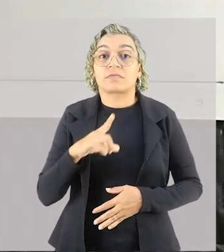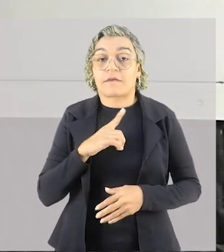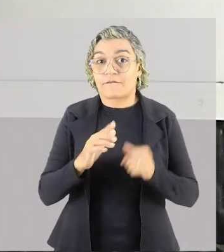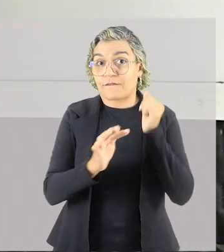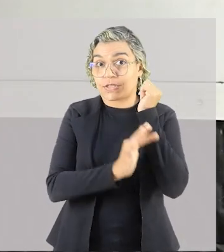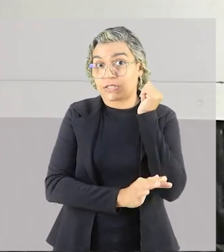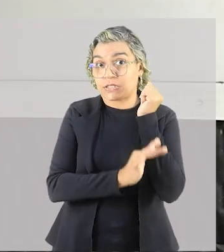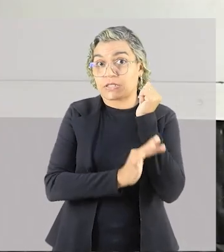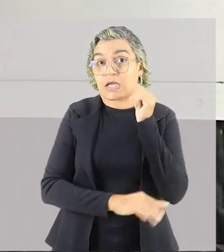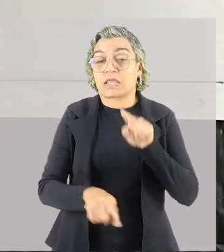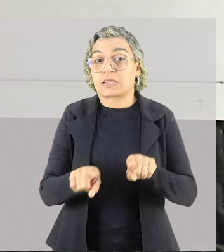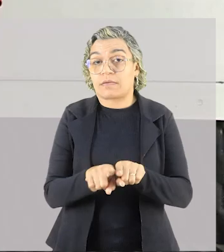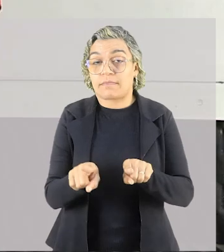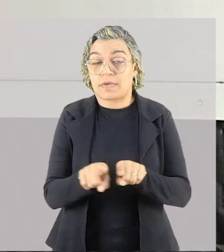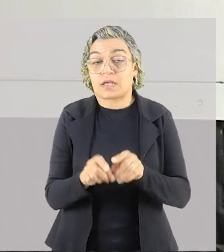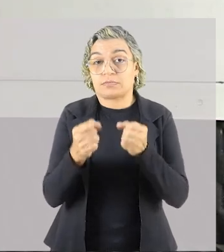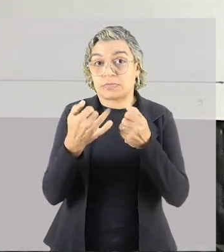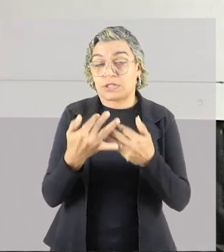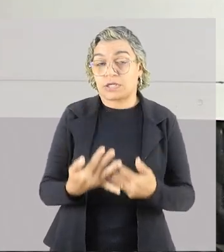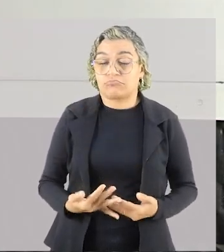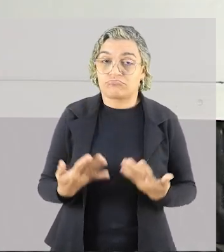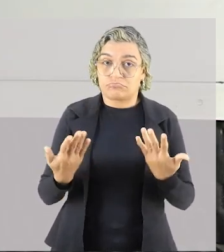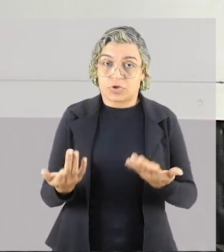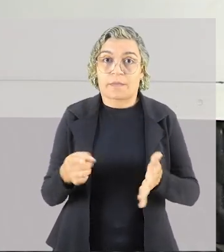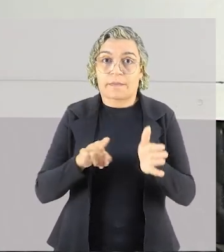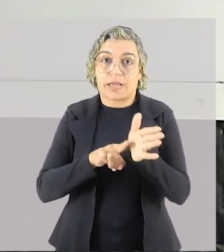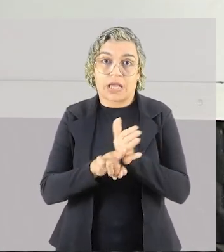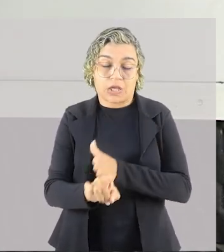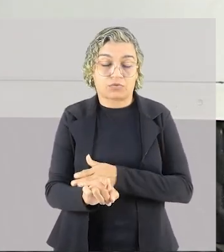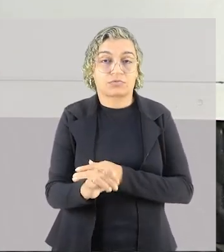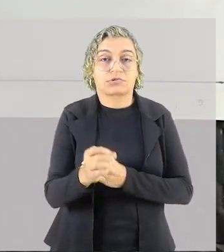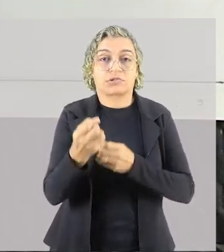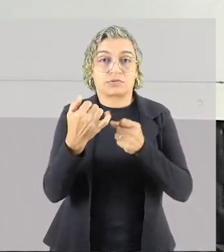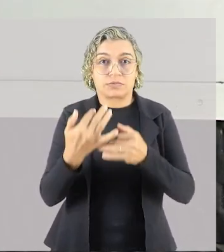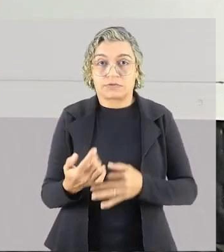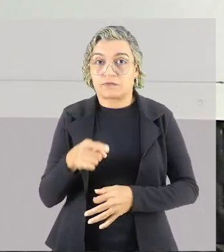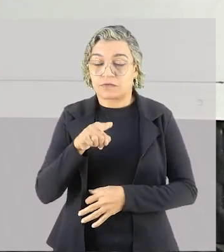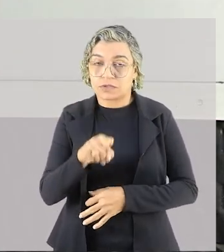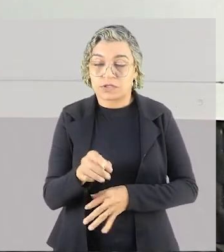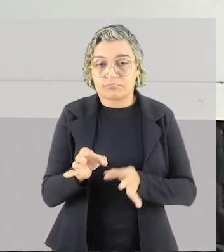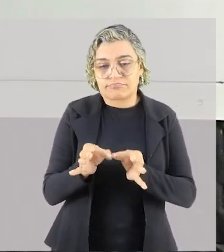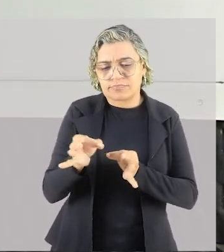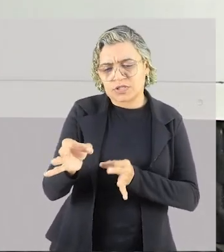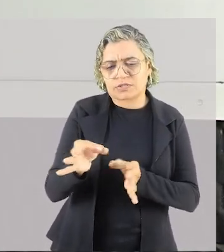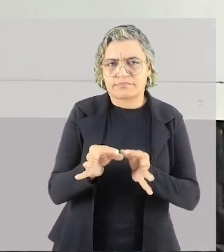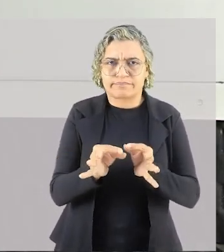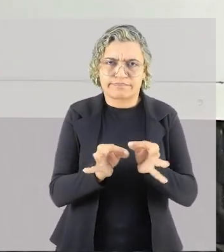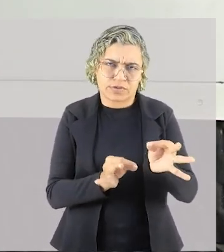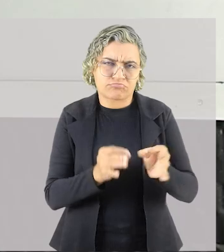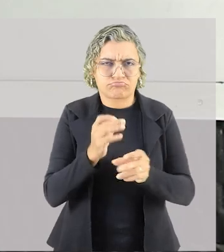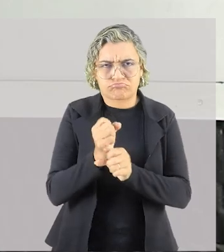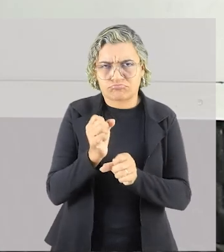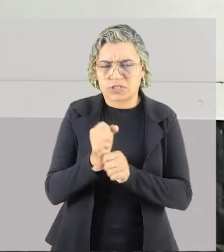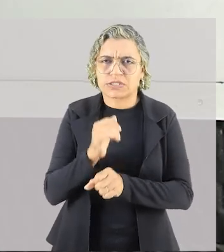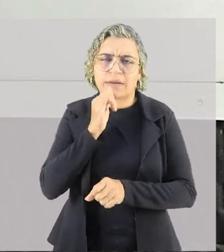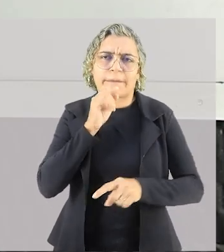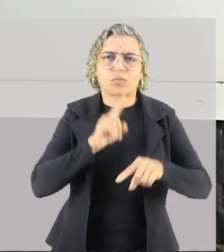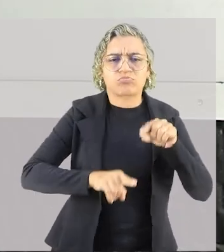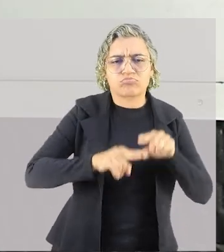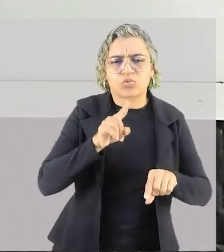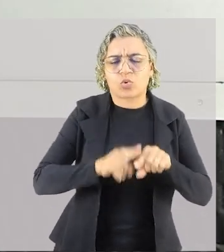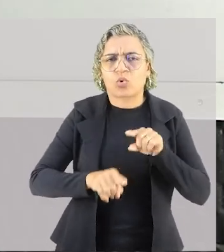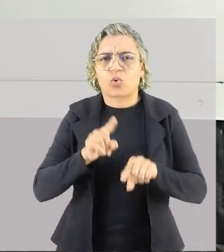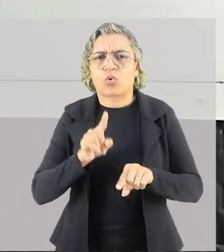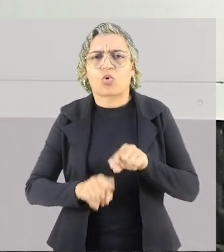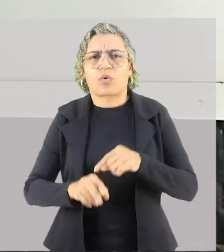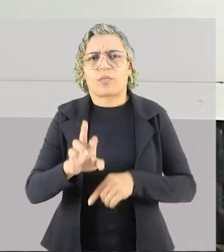né? O que ele está falando na questão? Que para você medir o volume de determinado corpo, seja um corpo regular,